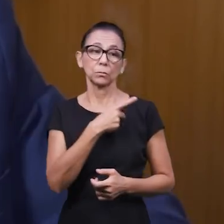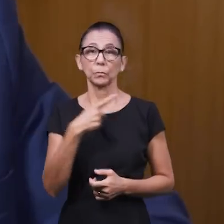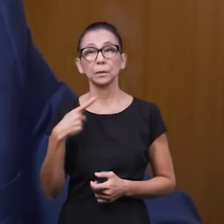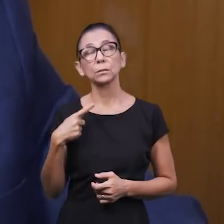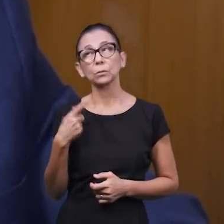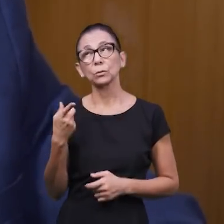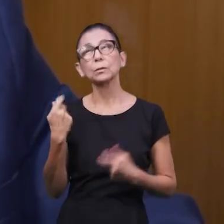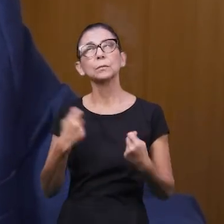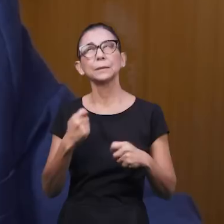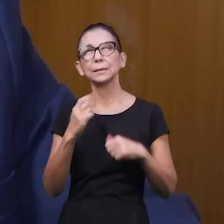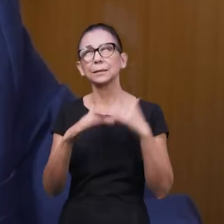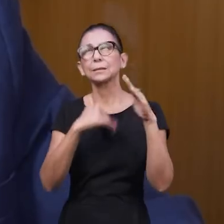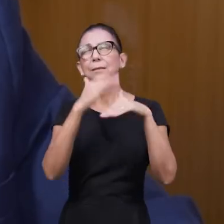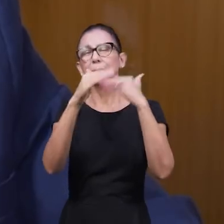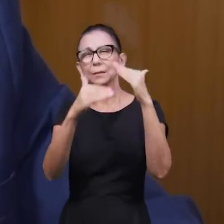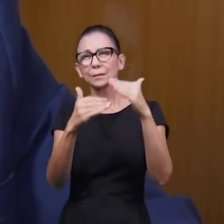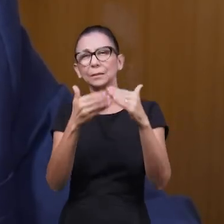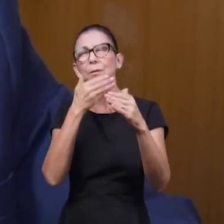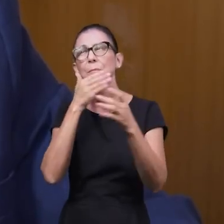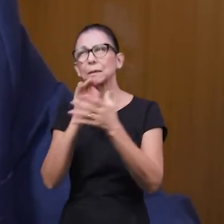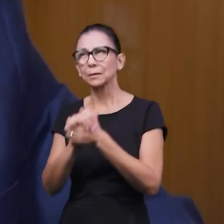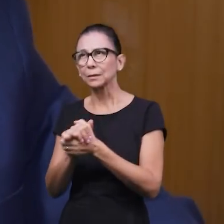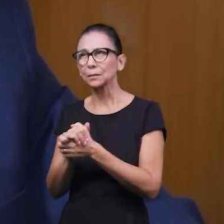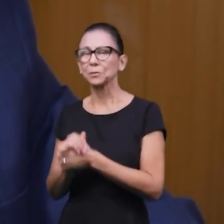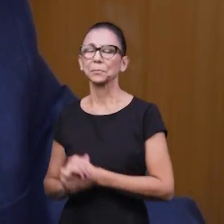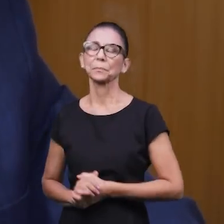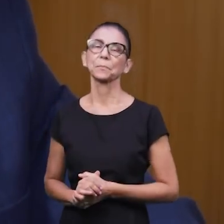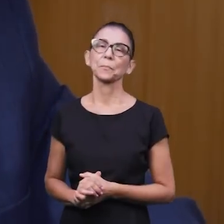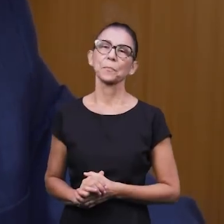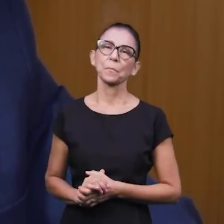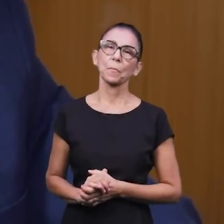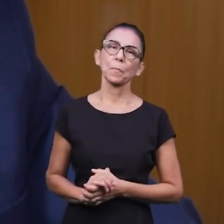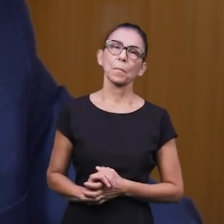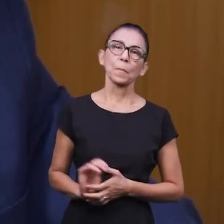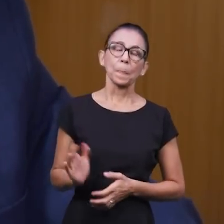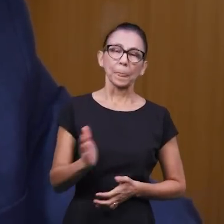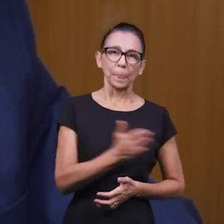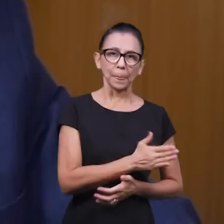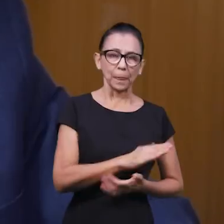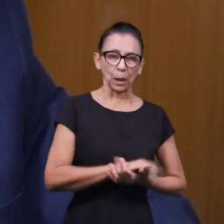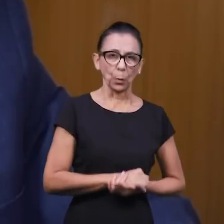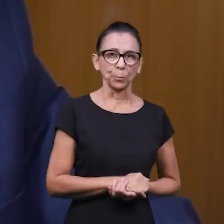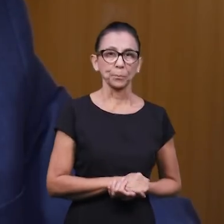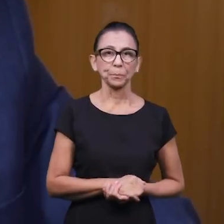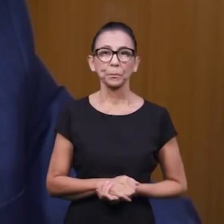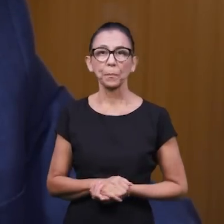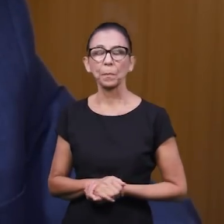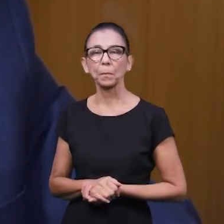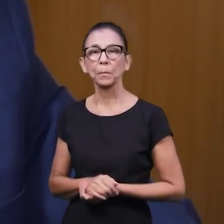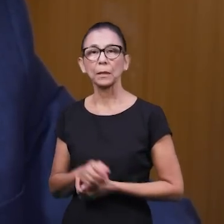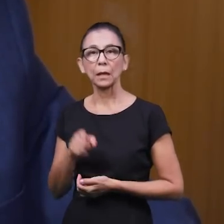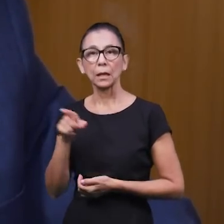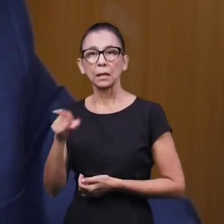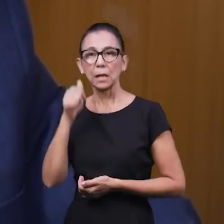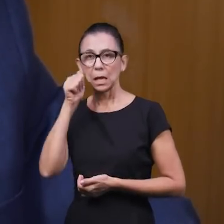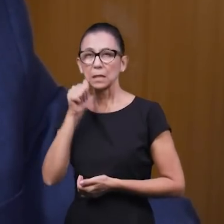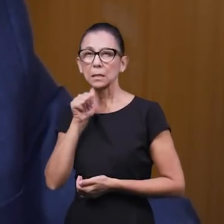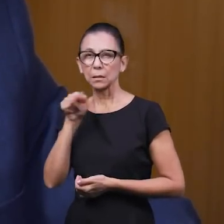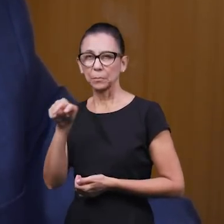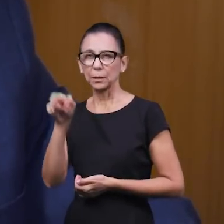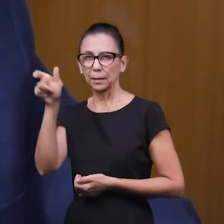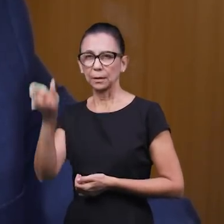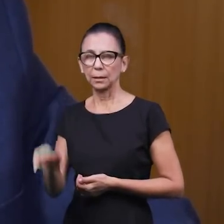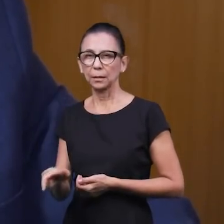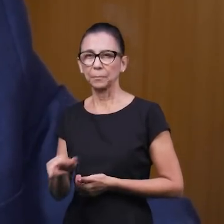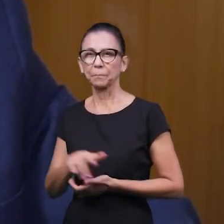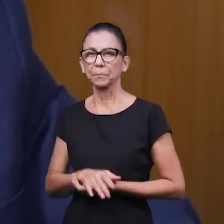ele desenvolvendo. Essa mulher, ela teve uma experiência com o Senhor porque ela queria também ter um filho. E ela não podia, orou a